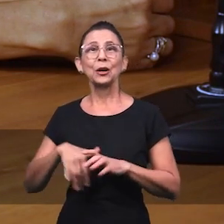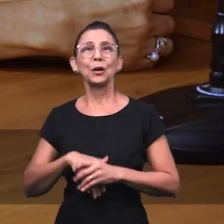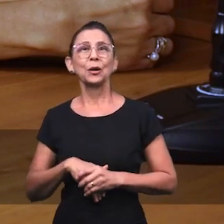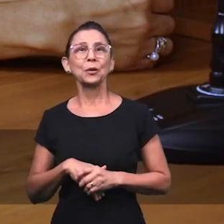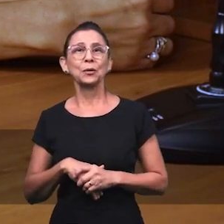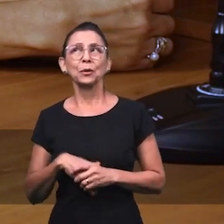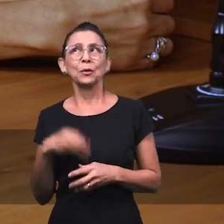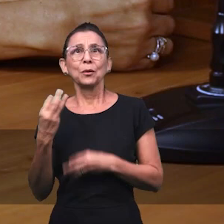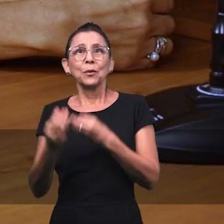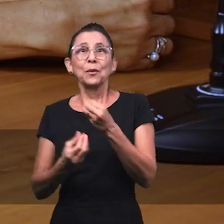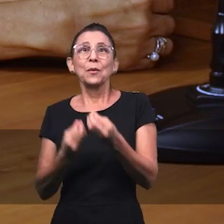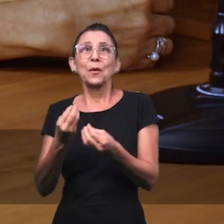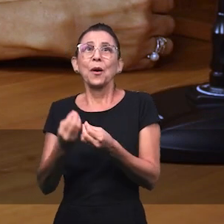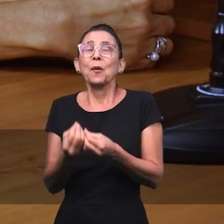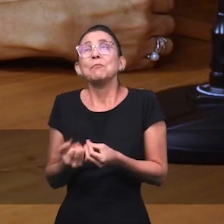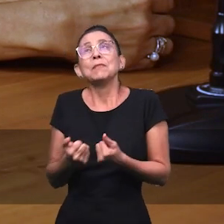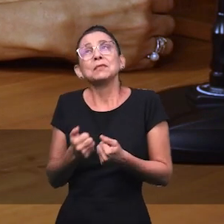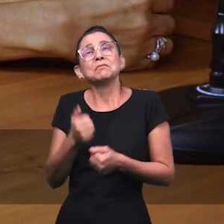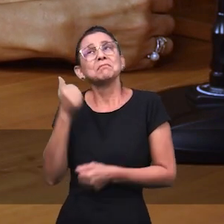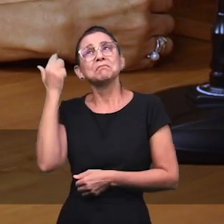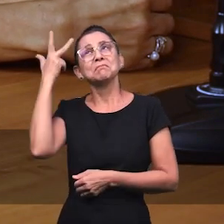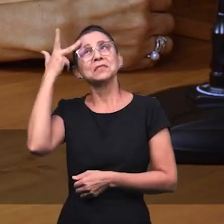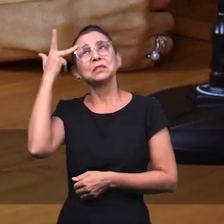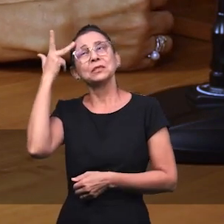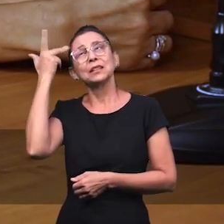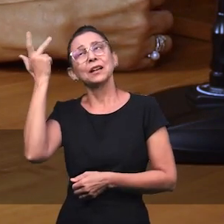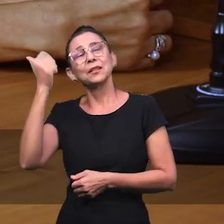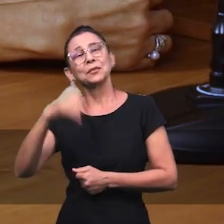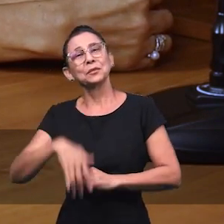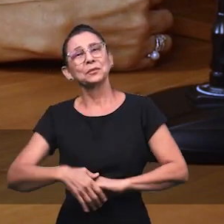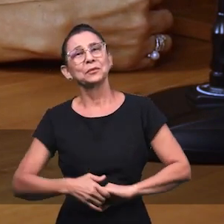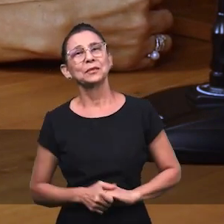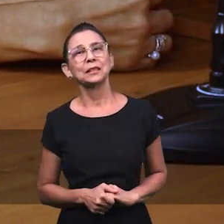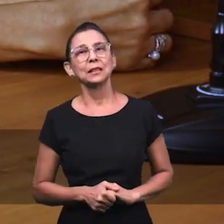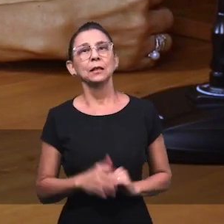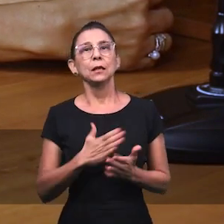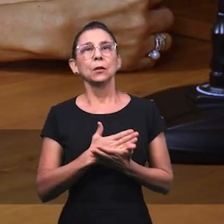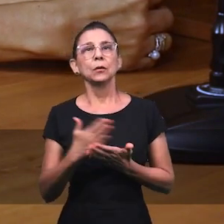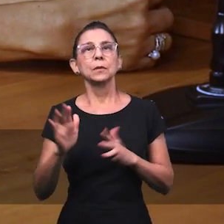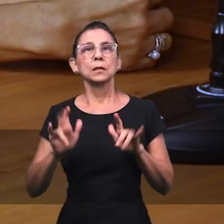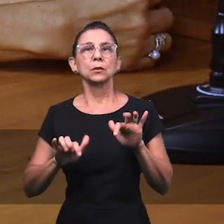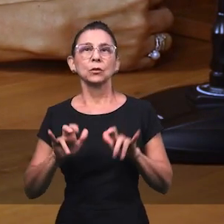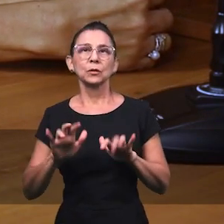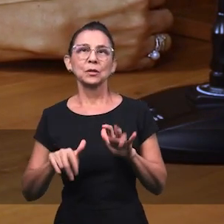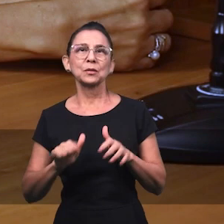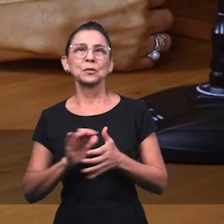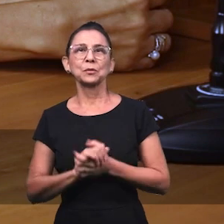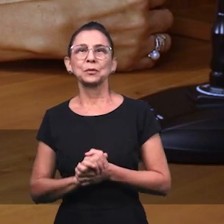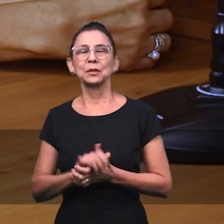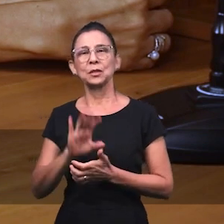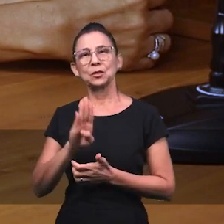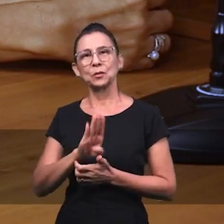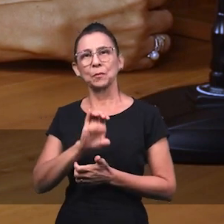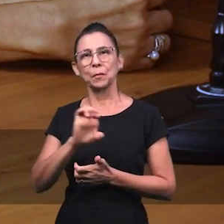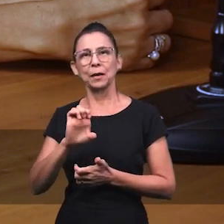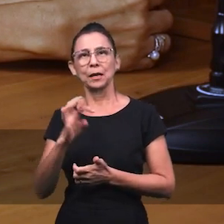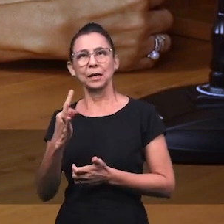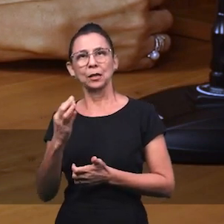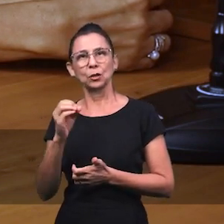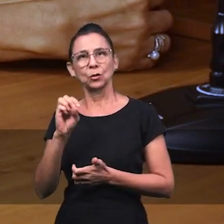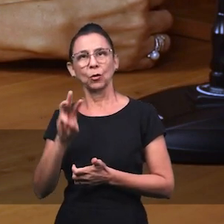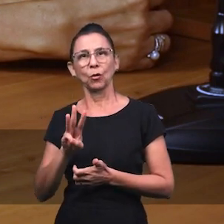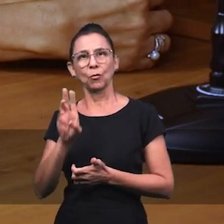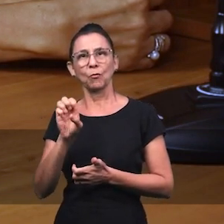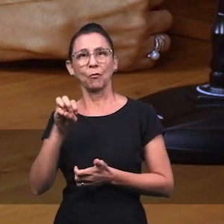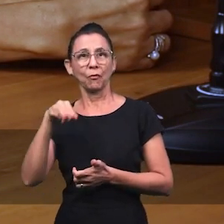coisa. Foi uma forma muito natural. Eu comecei a tocar música de Beethoven,